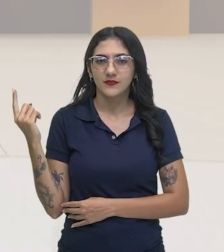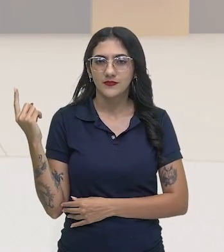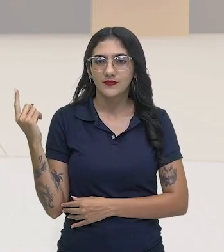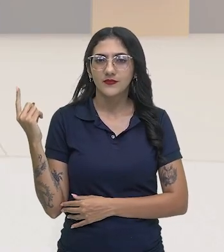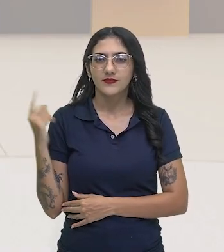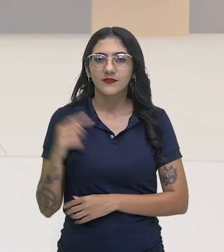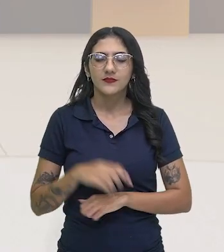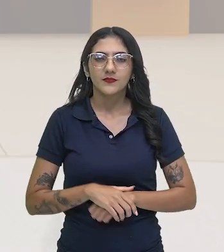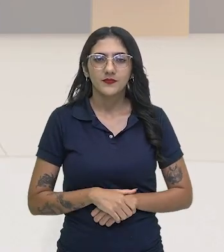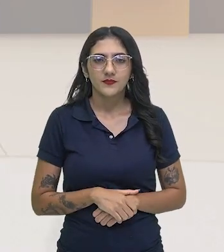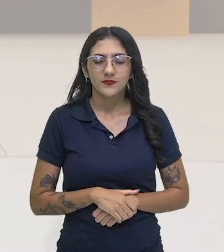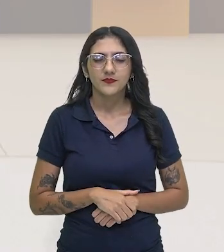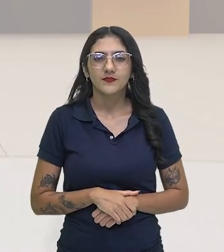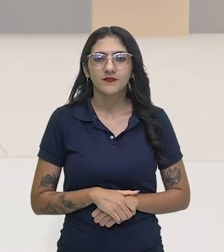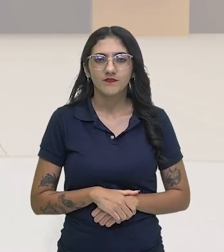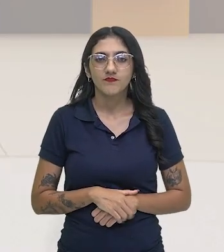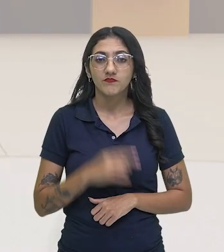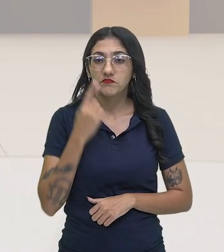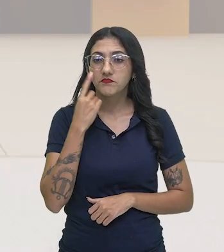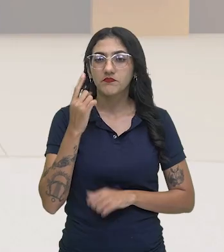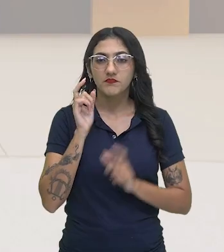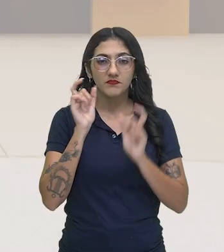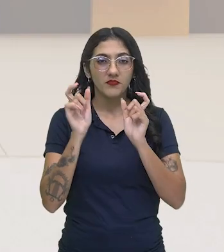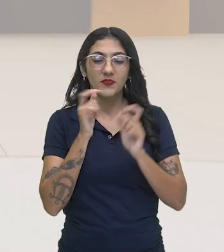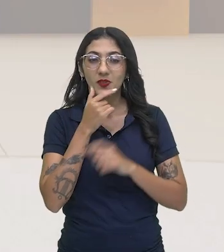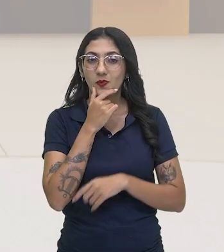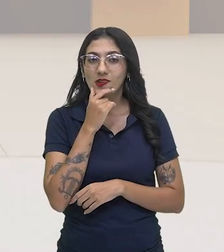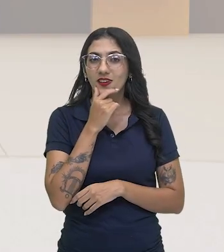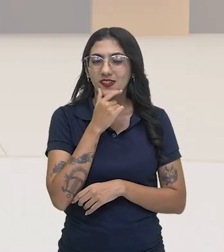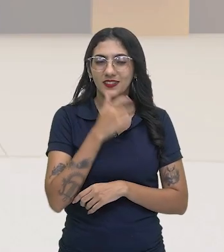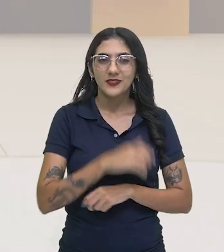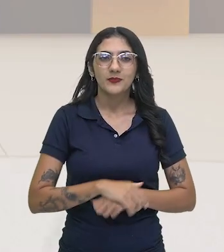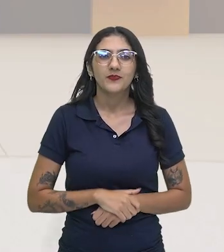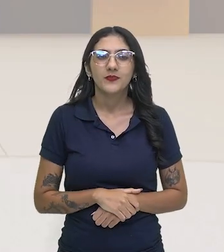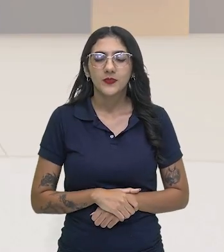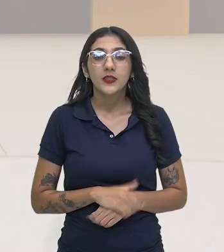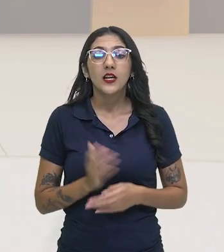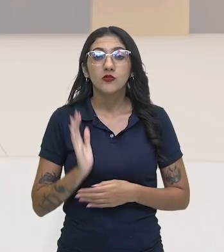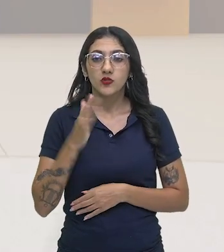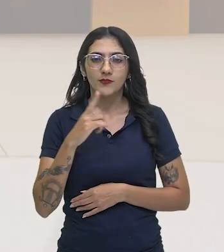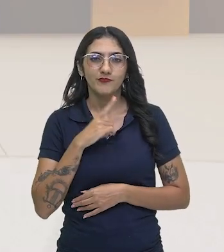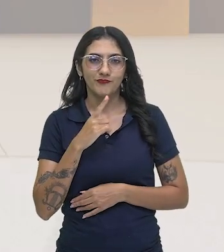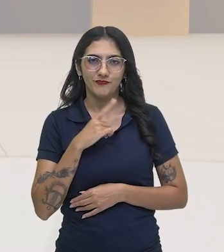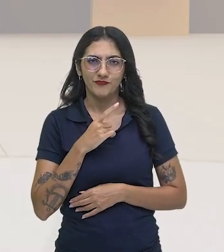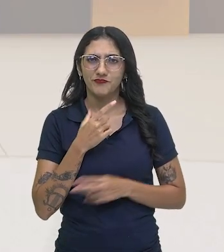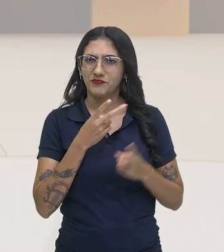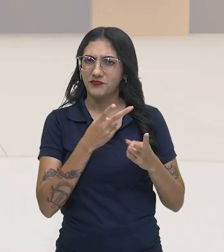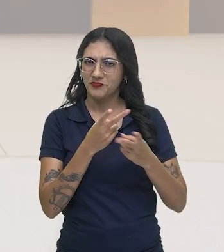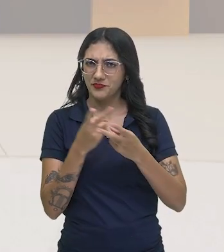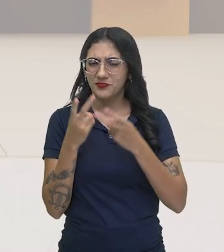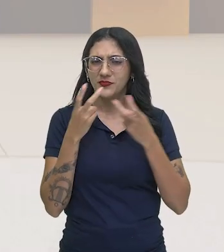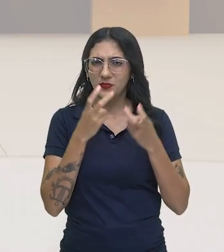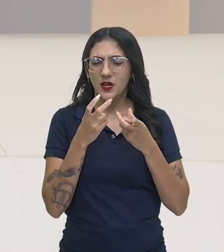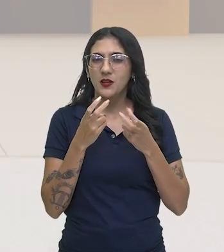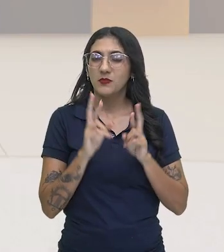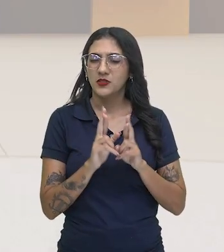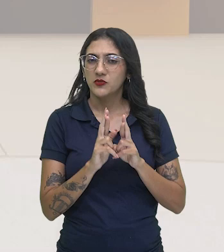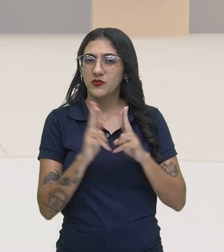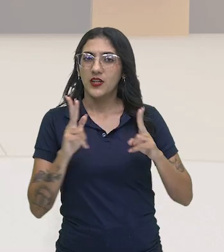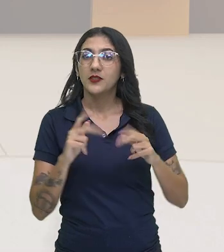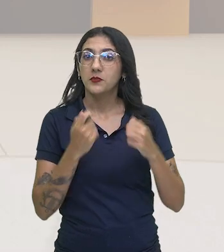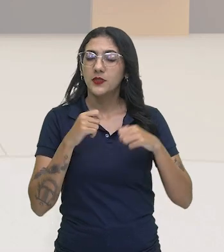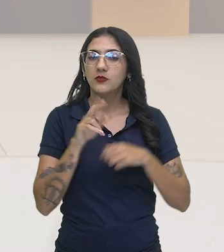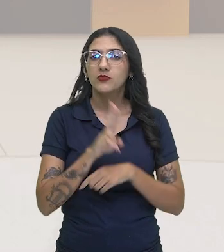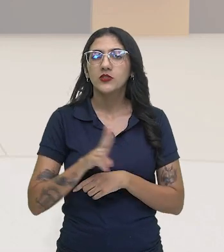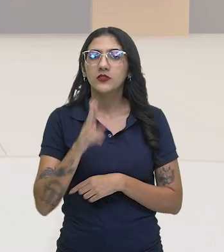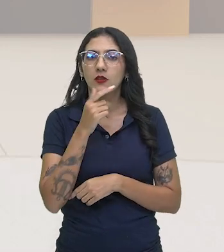Collector. Forest Product Collector. E aí já existe uma diferença, e eu acredito que é por isso que nós precisamos usar no